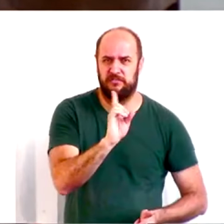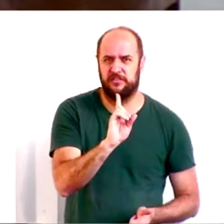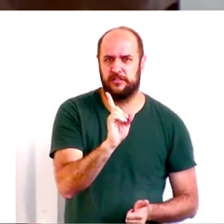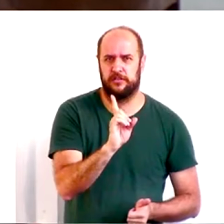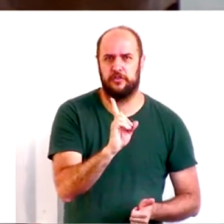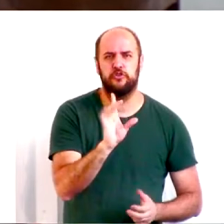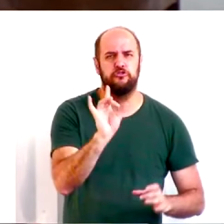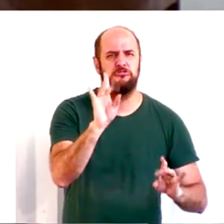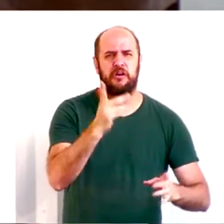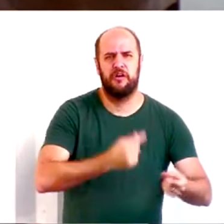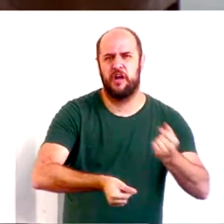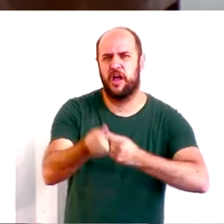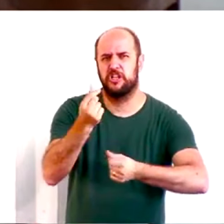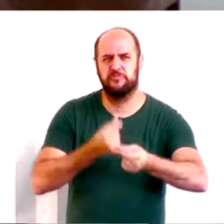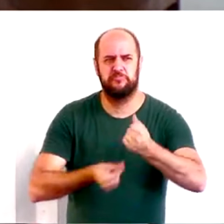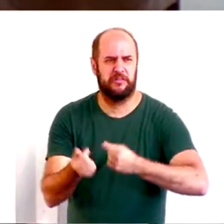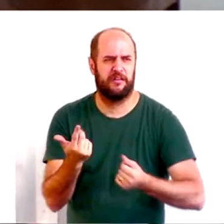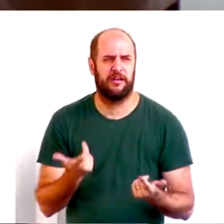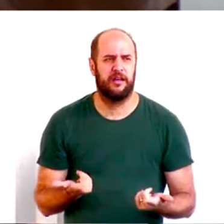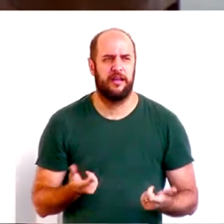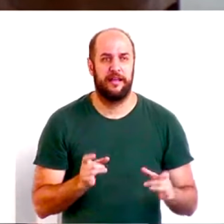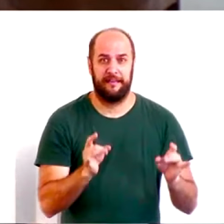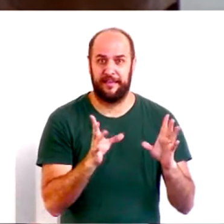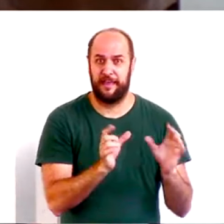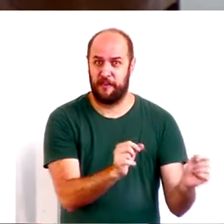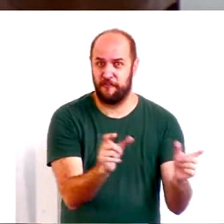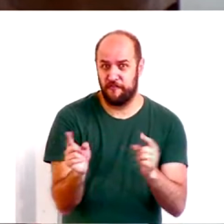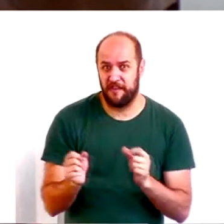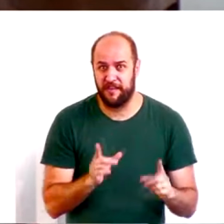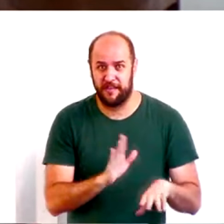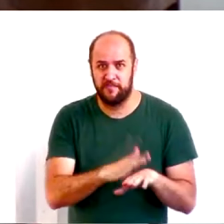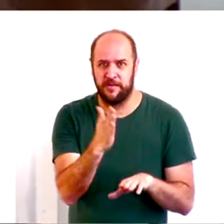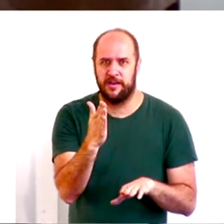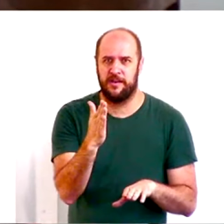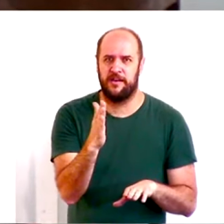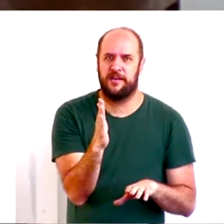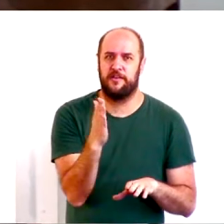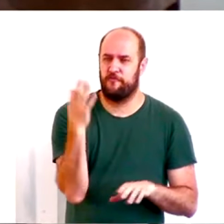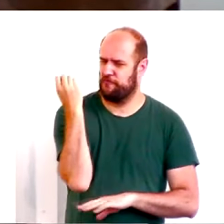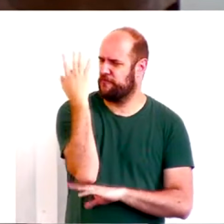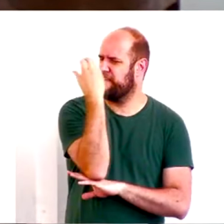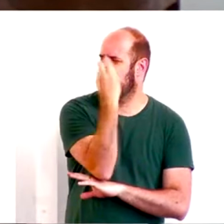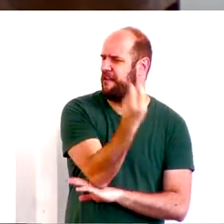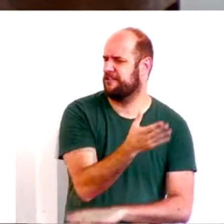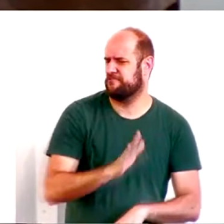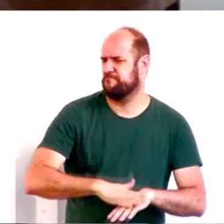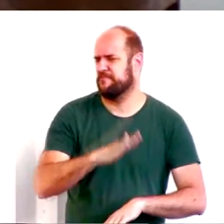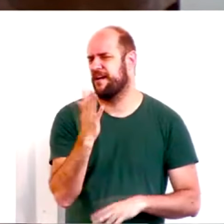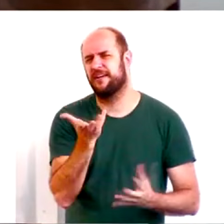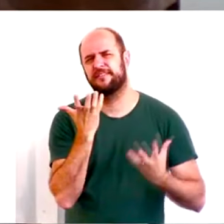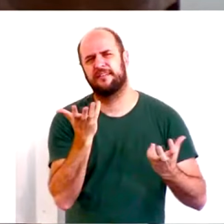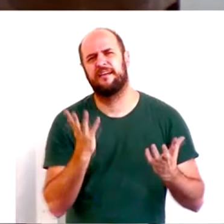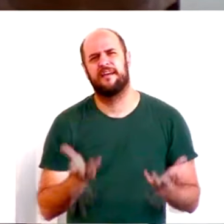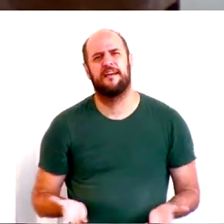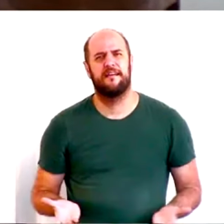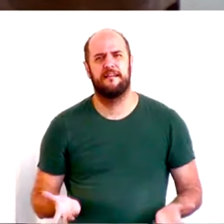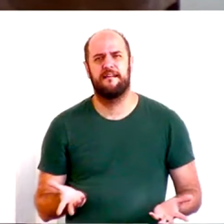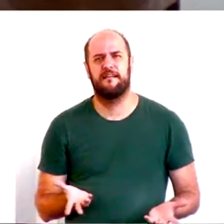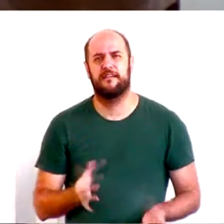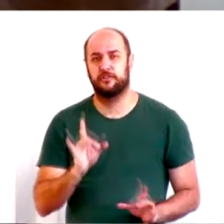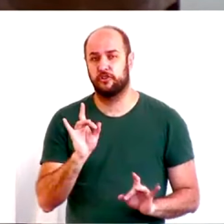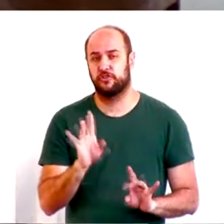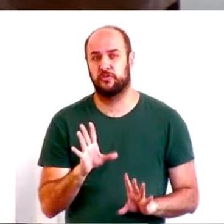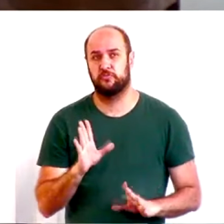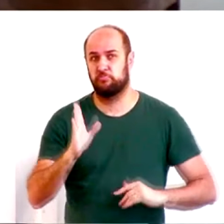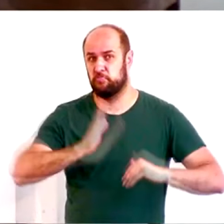data para vender mais e as empresas de turismo para vender mais e as as